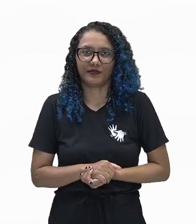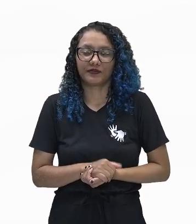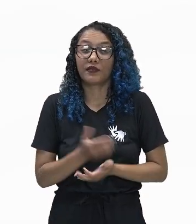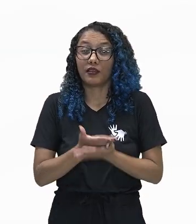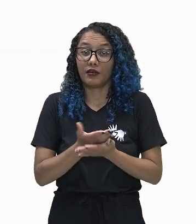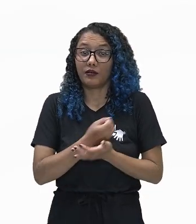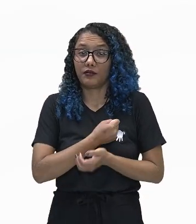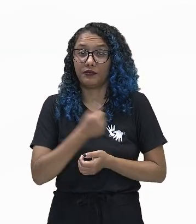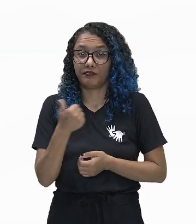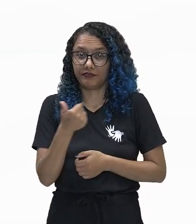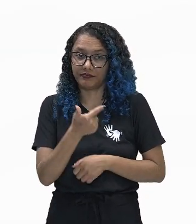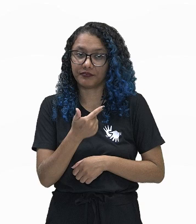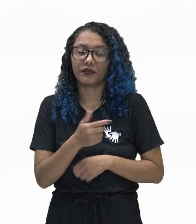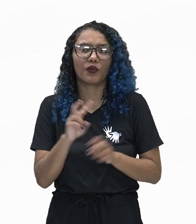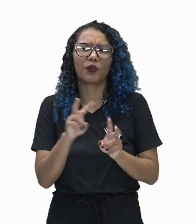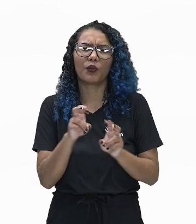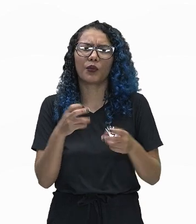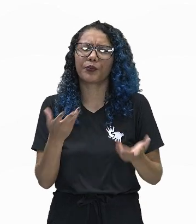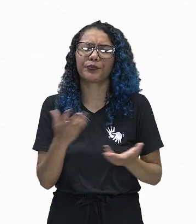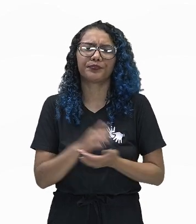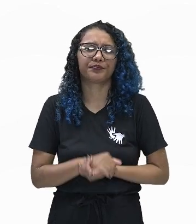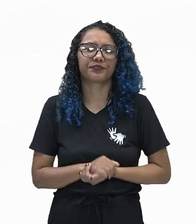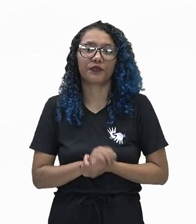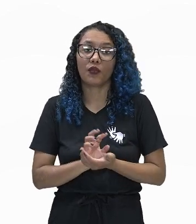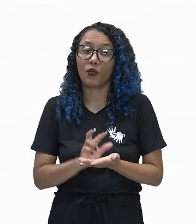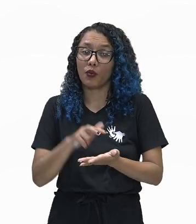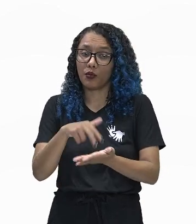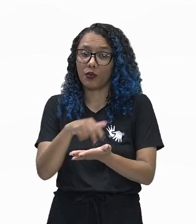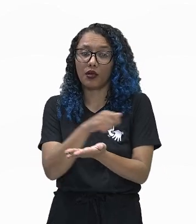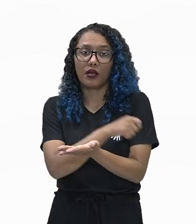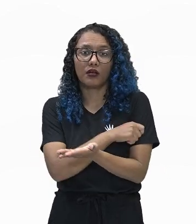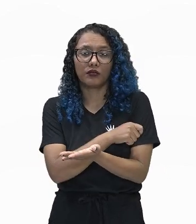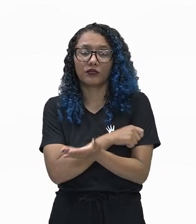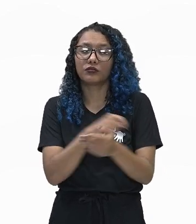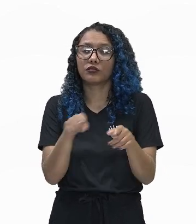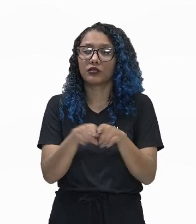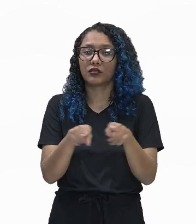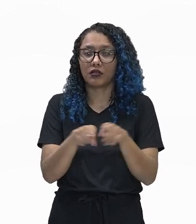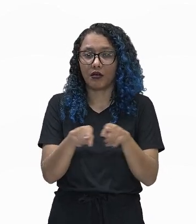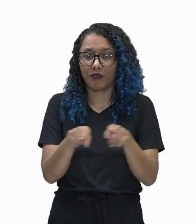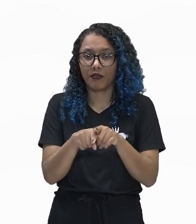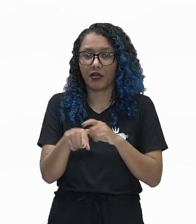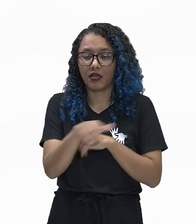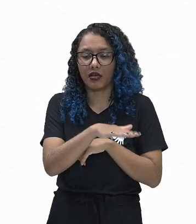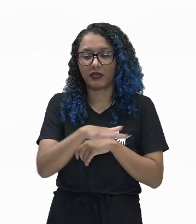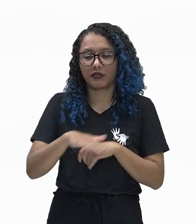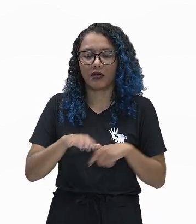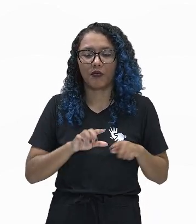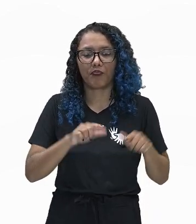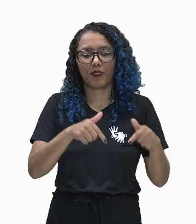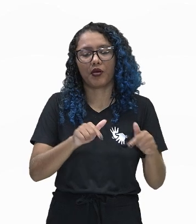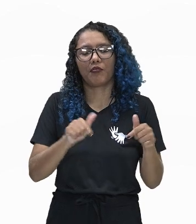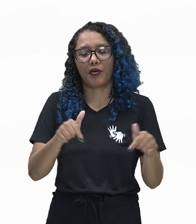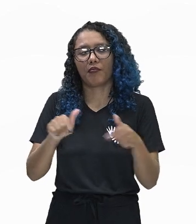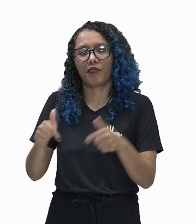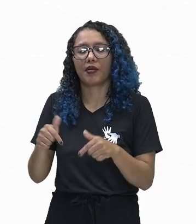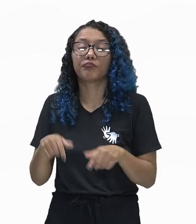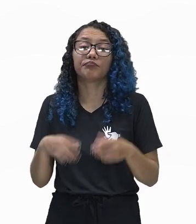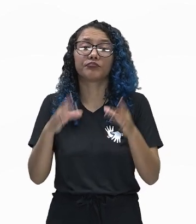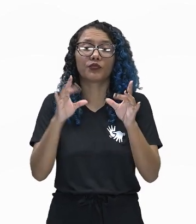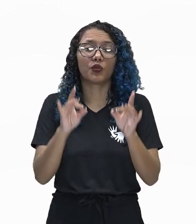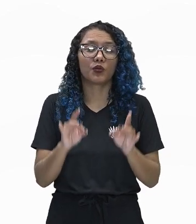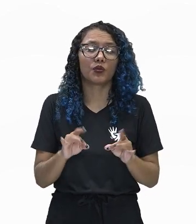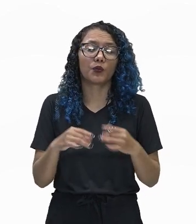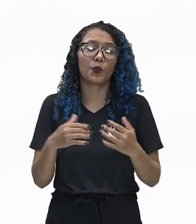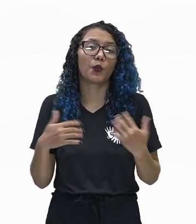Aula 12, objeto de conhecimento, protagonismo estudantil e os espaços de atuação. E o